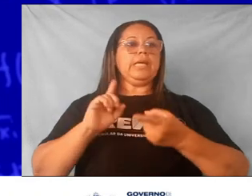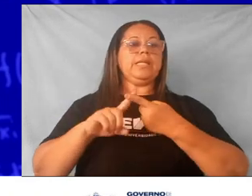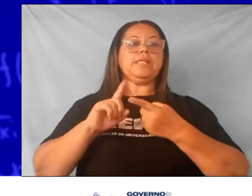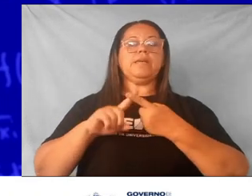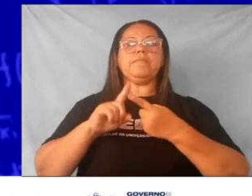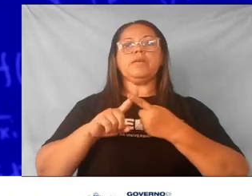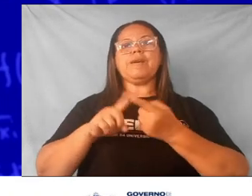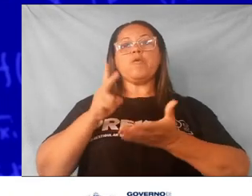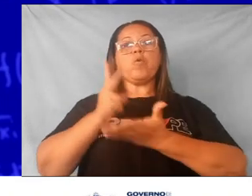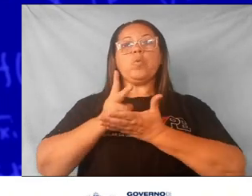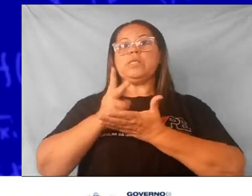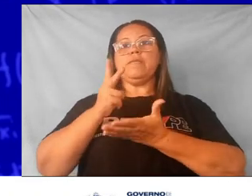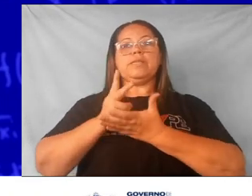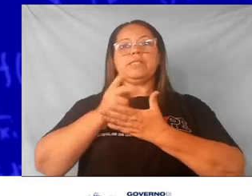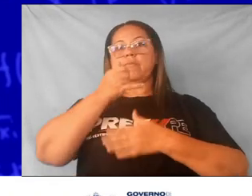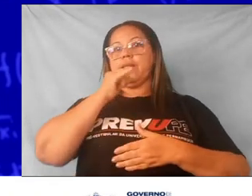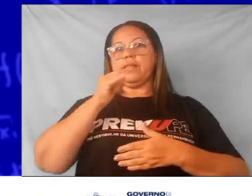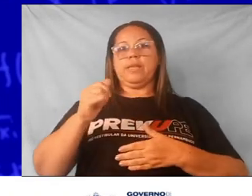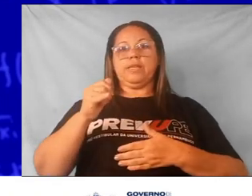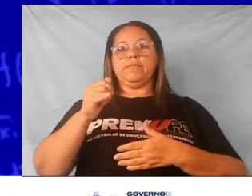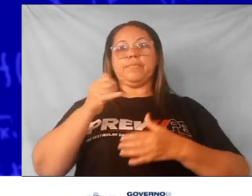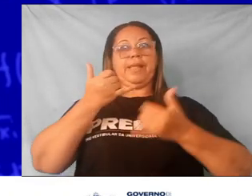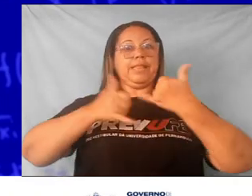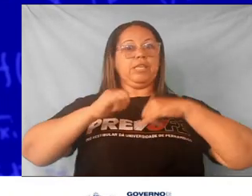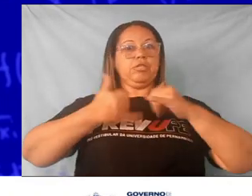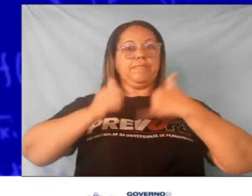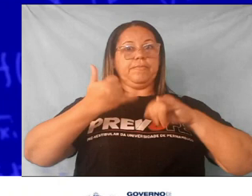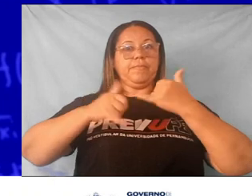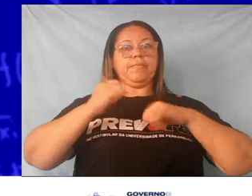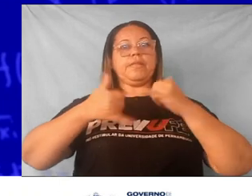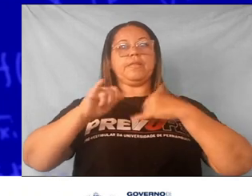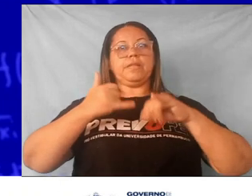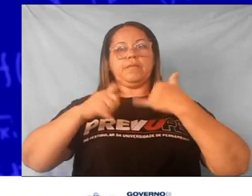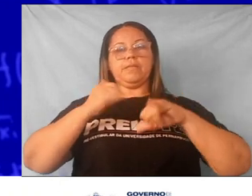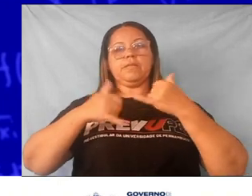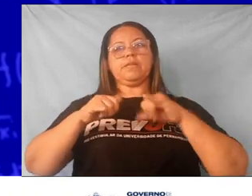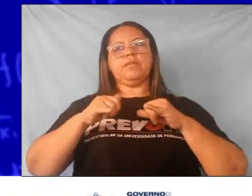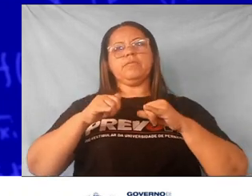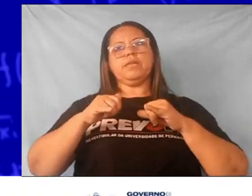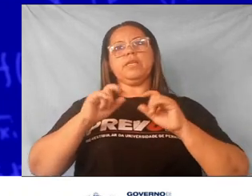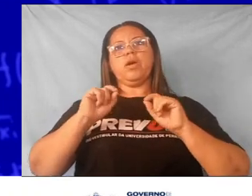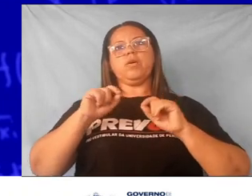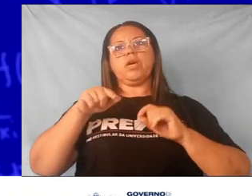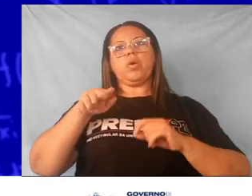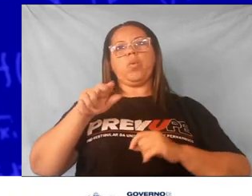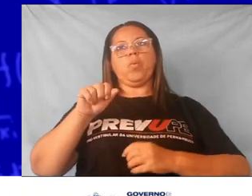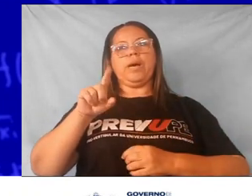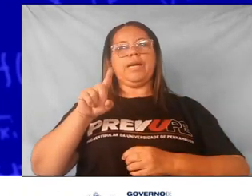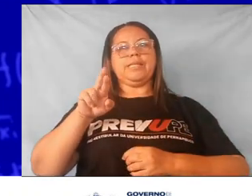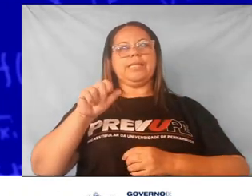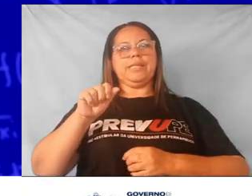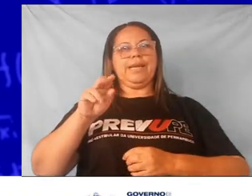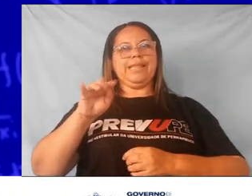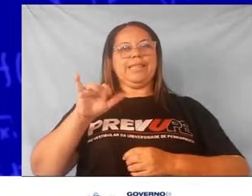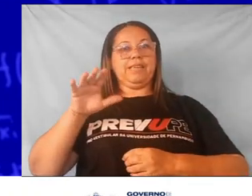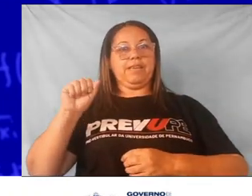a conservação da energia cinética, que é quadrática nas velocidades.